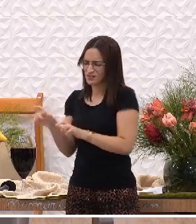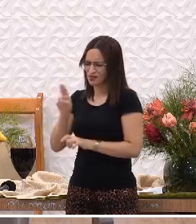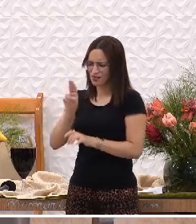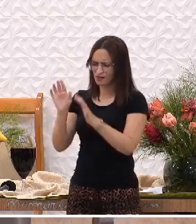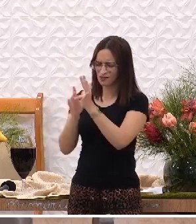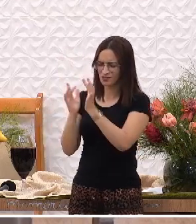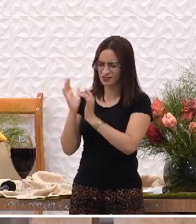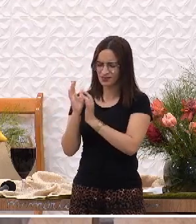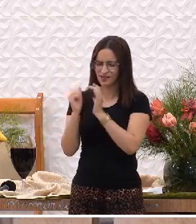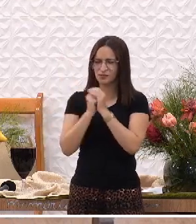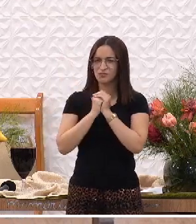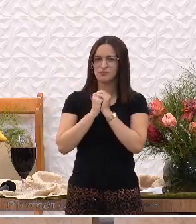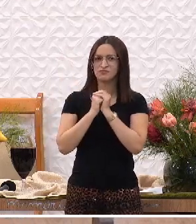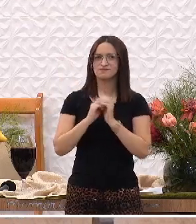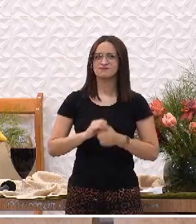Amém.